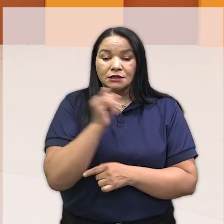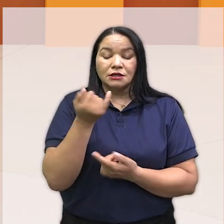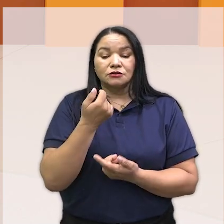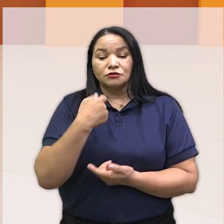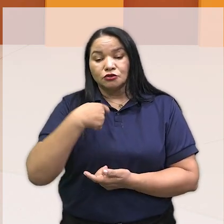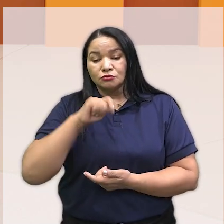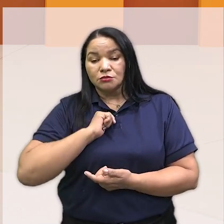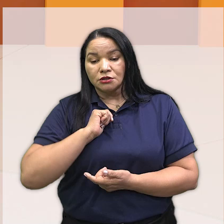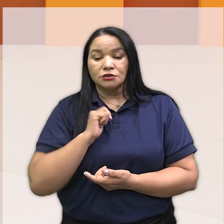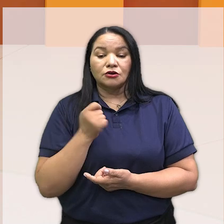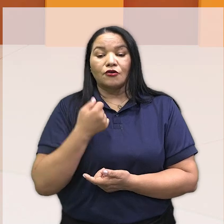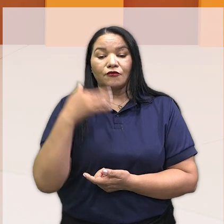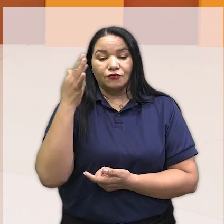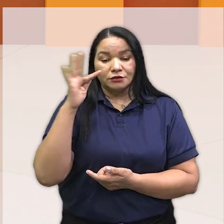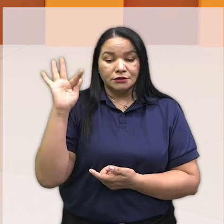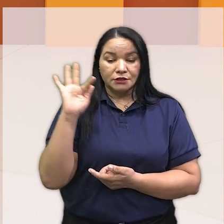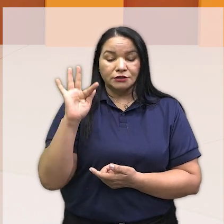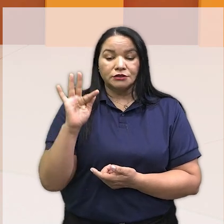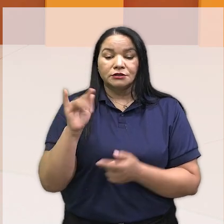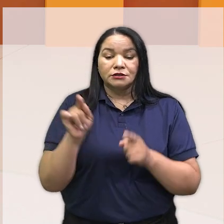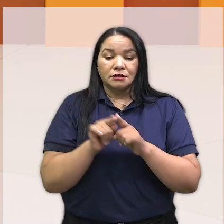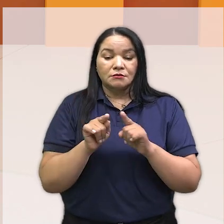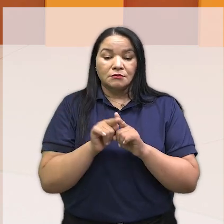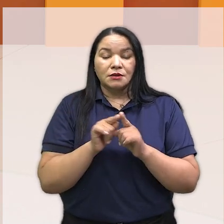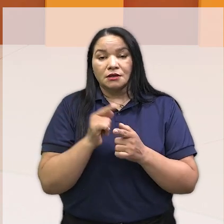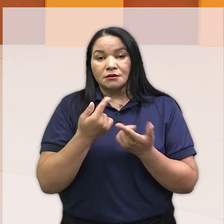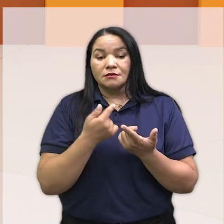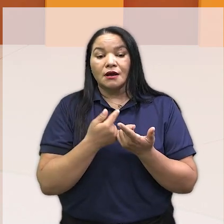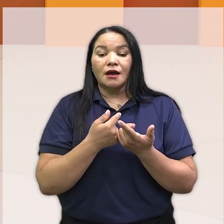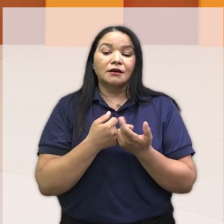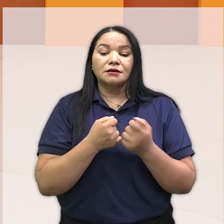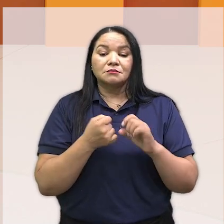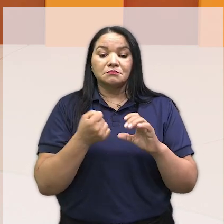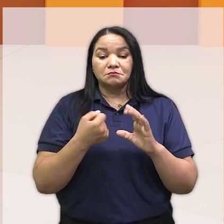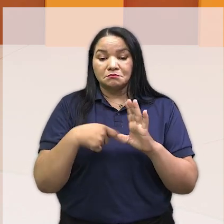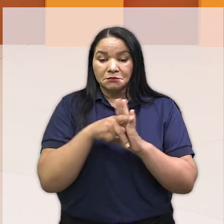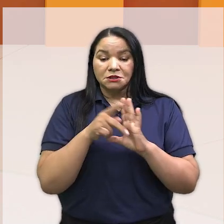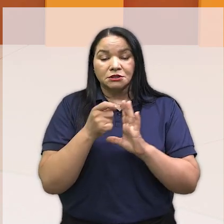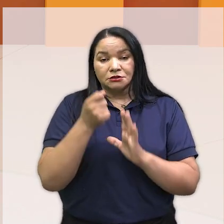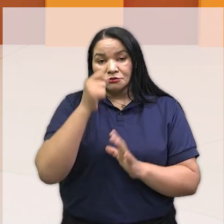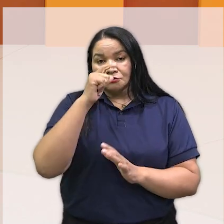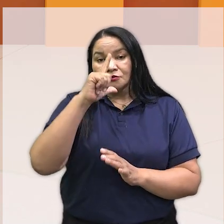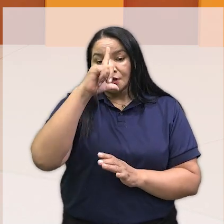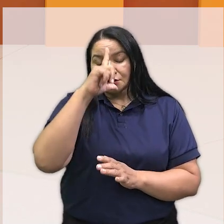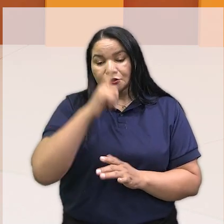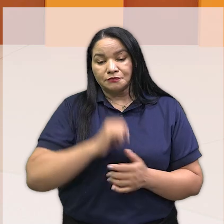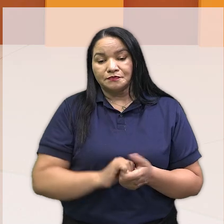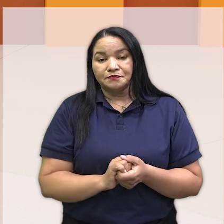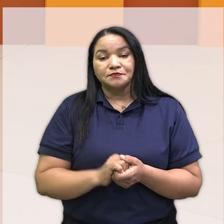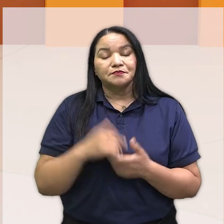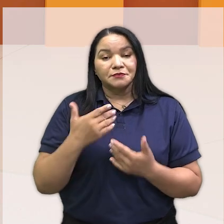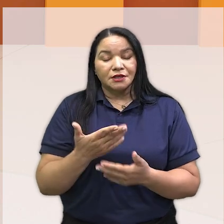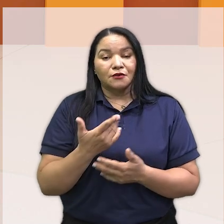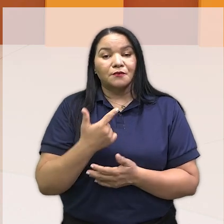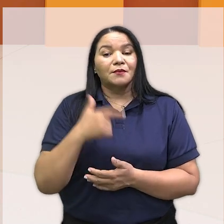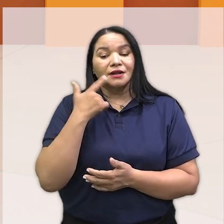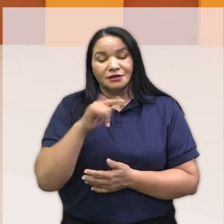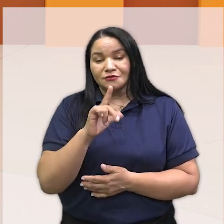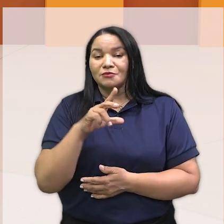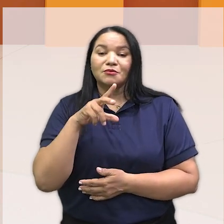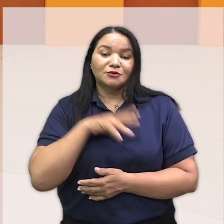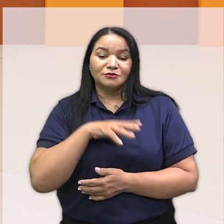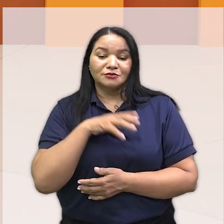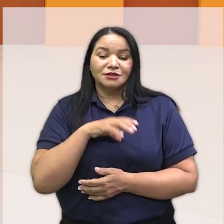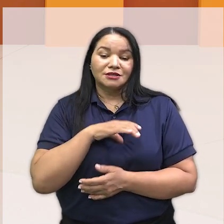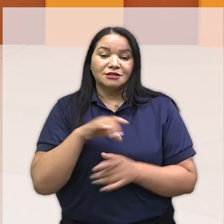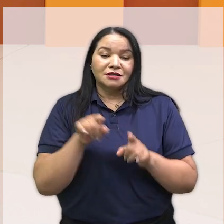o espanhol e o francês, que derivam aí do latim. Por isso que a língua portuguesa ela vai ter essa semelhança, né, com